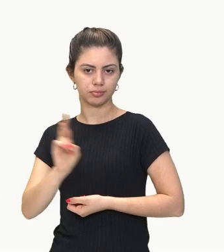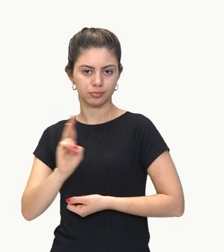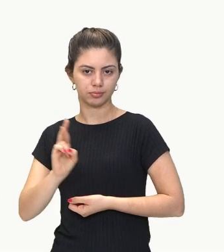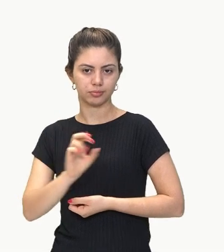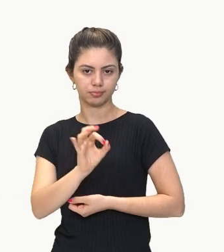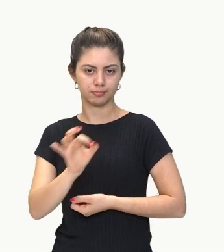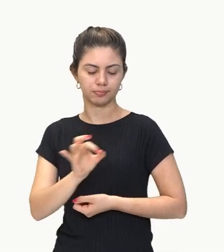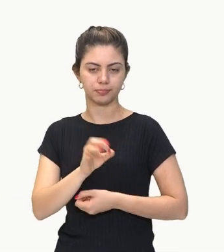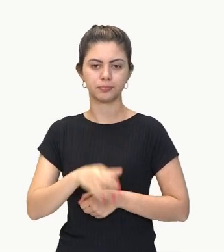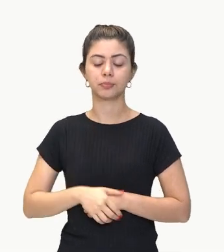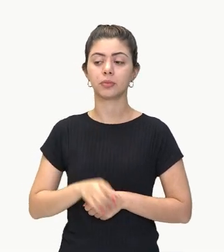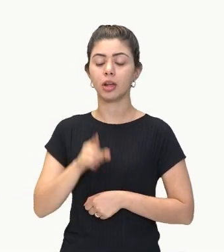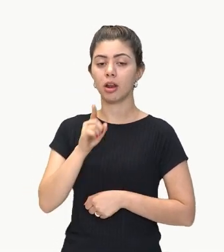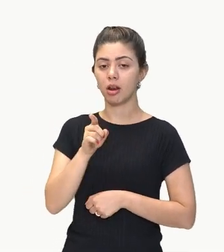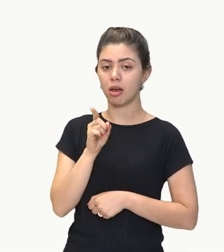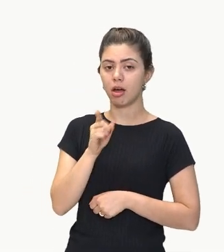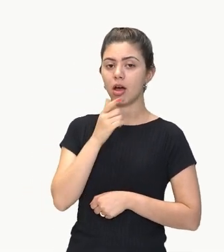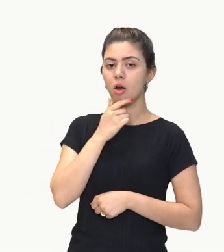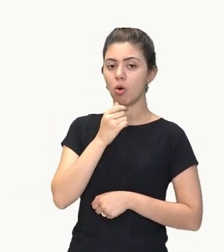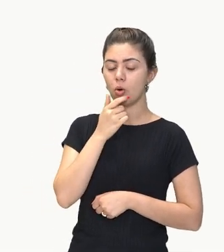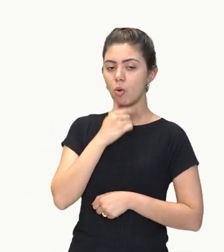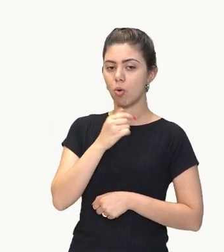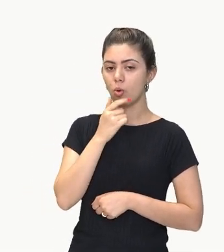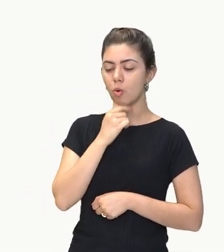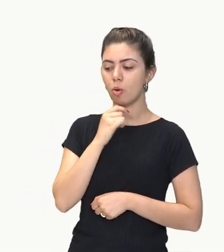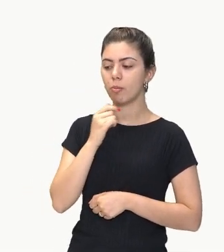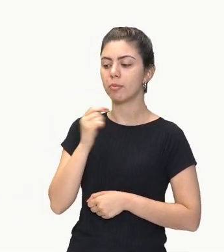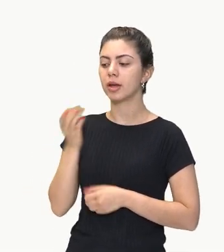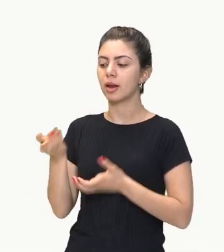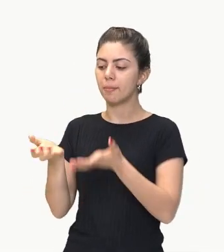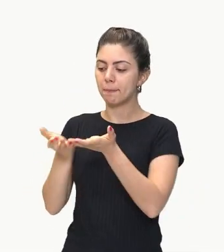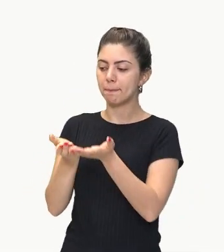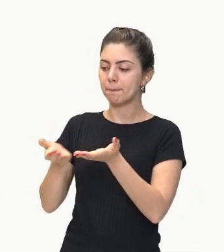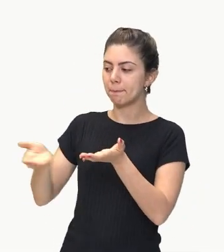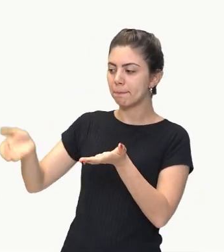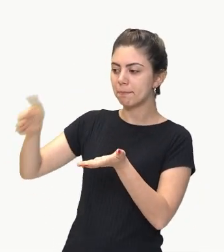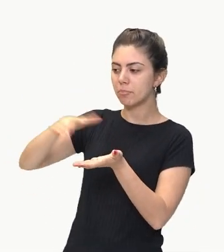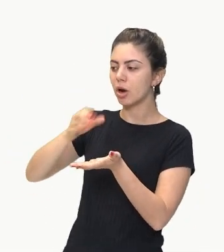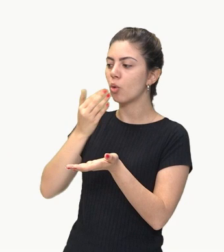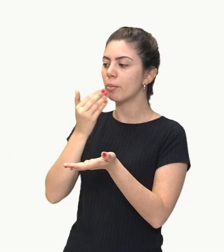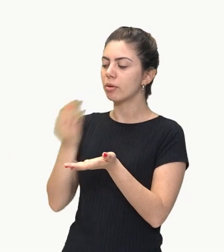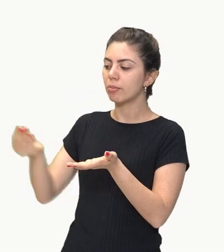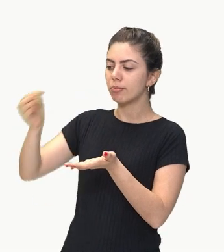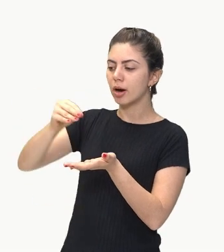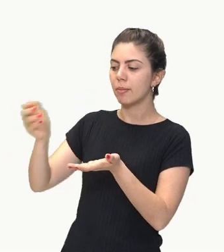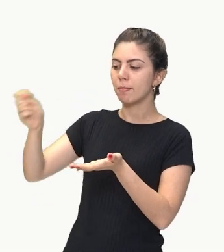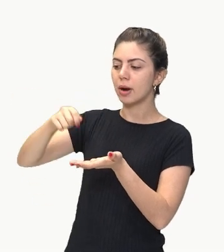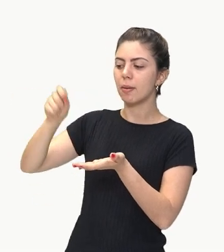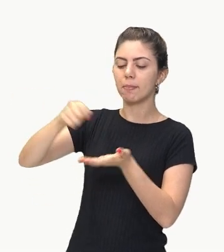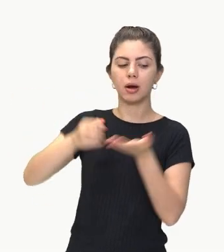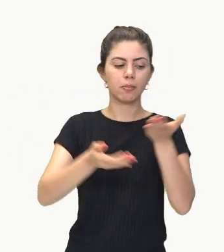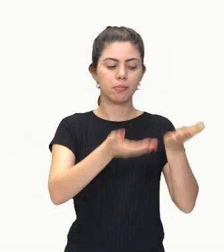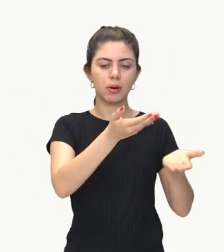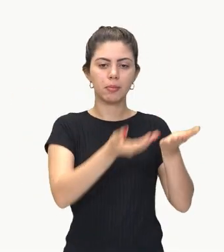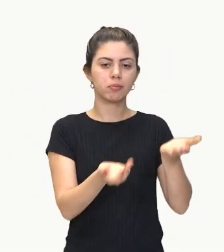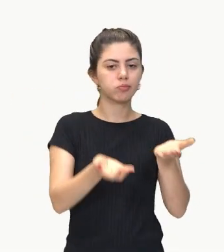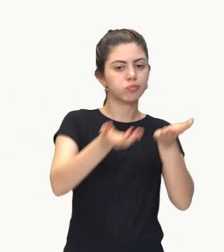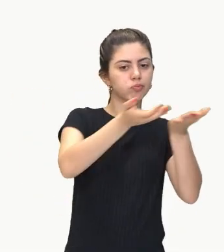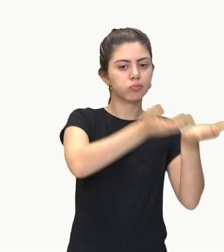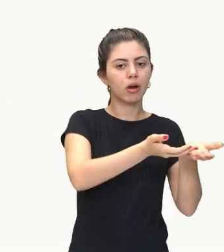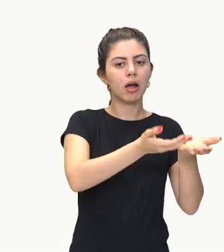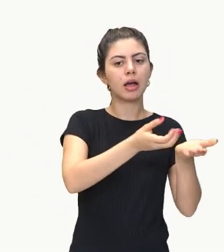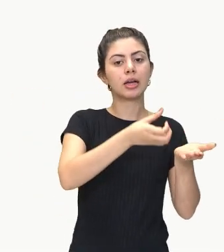certo? O prato do Tiago pesou 0,75. Vamos colocar como se